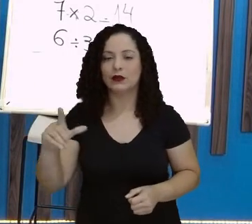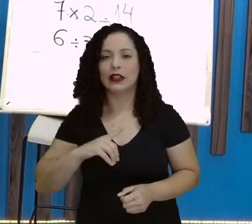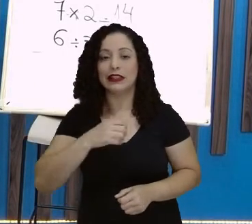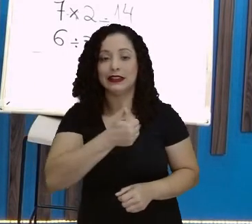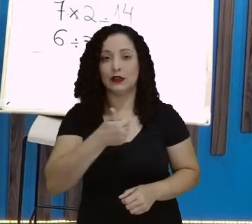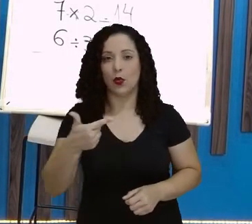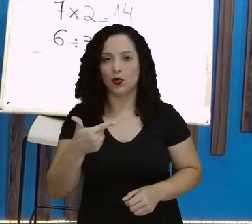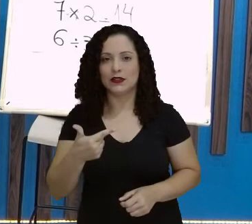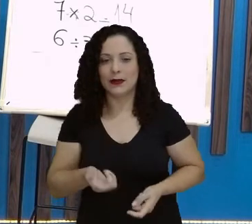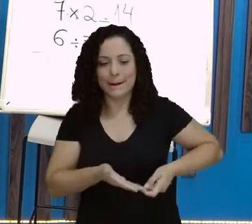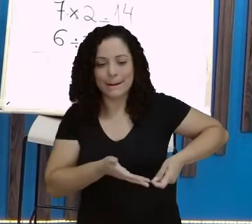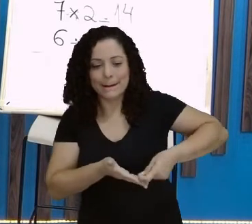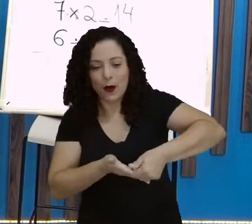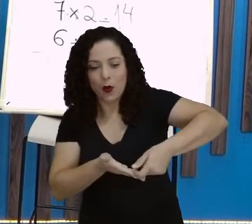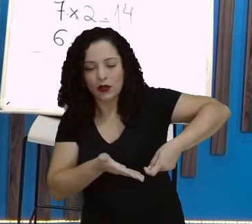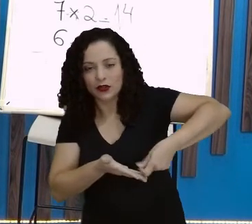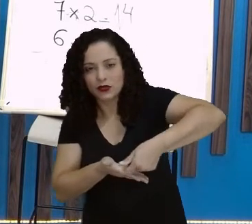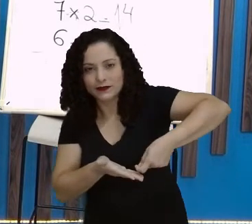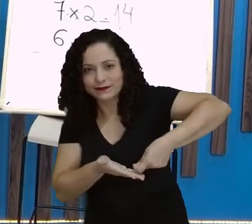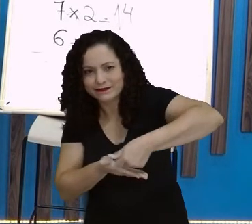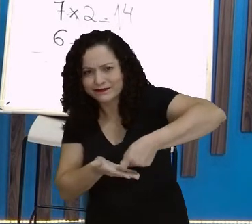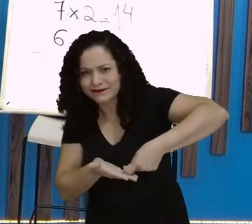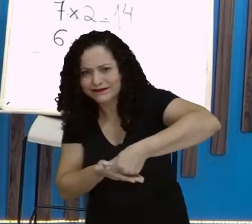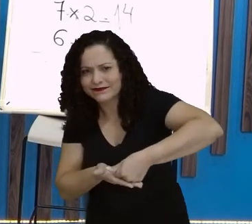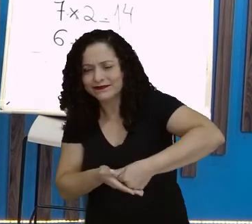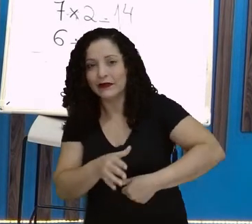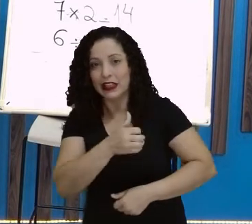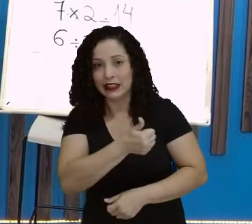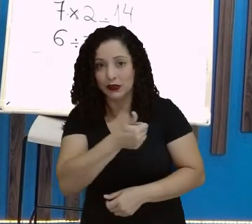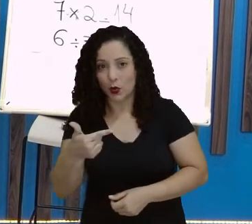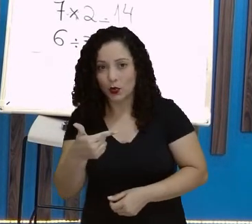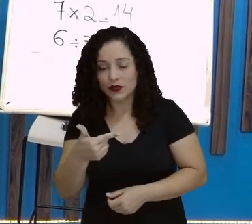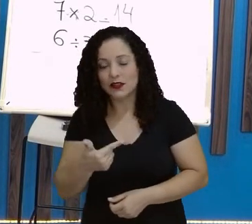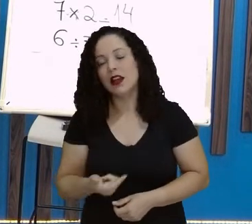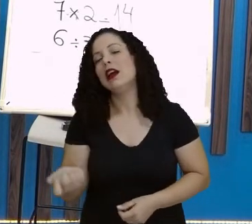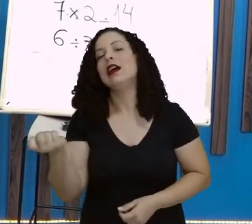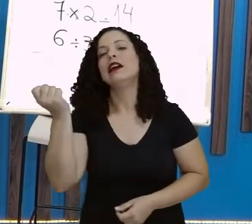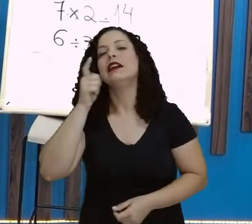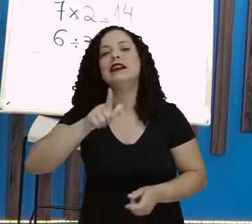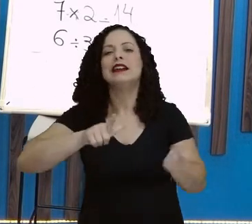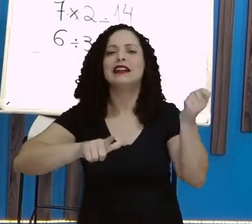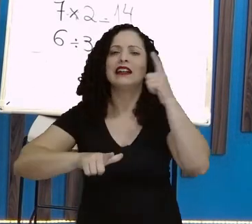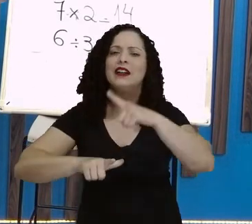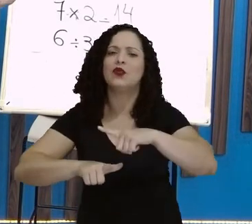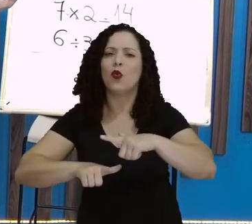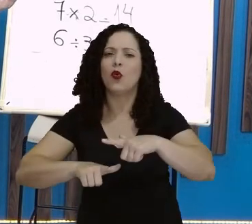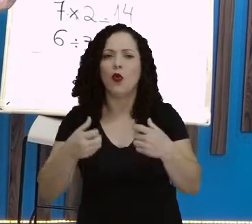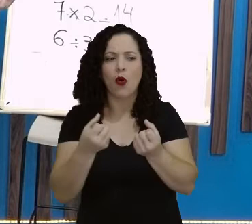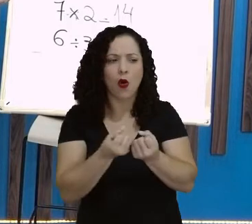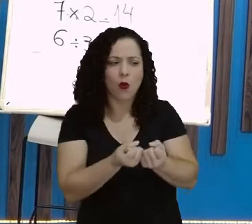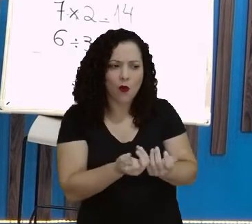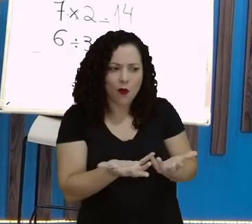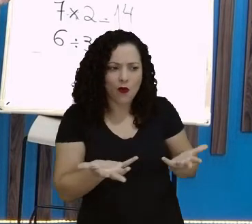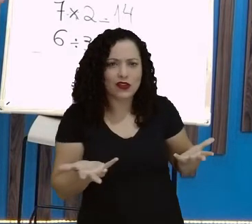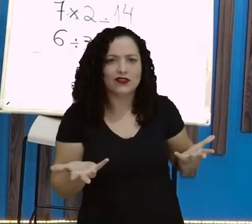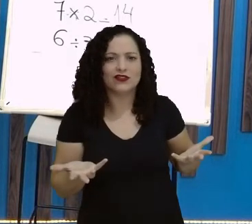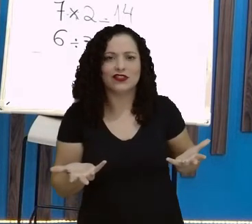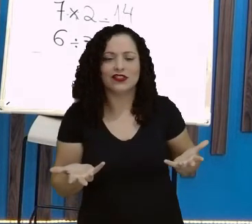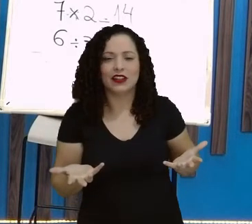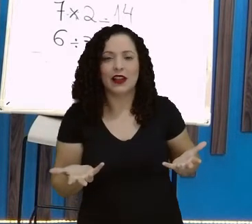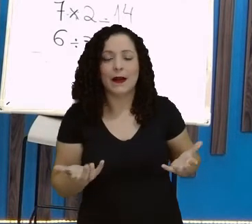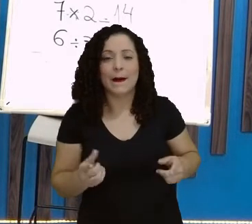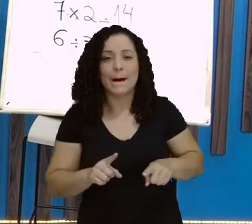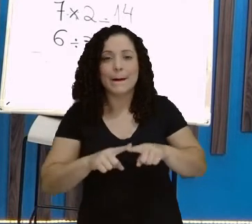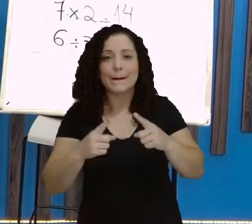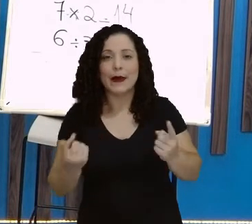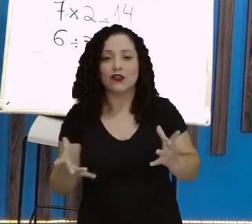bolas de gude. A gente tem o total de bolas, tá certo? Ele ganhou no jogo algumas, que eu não sei quantas foram, né? Mas